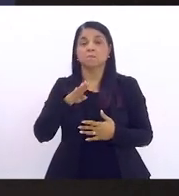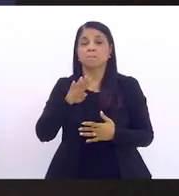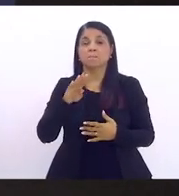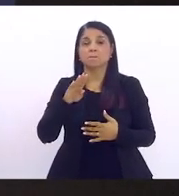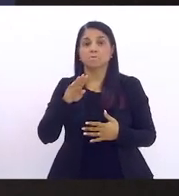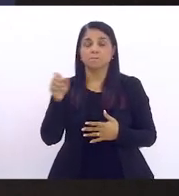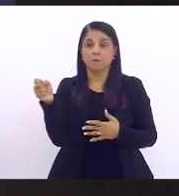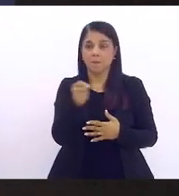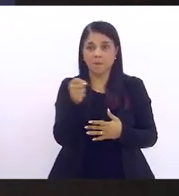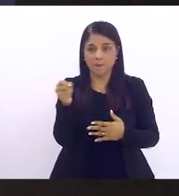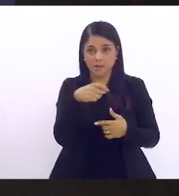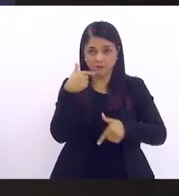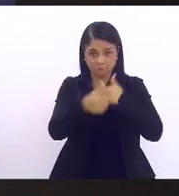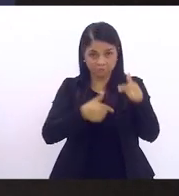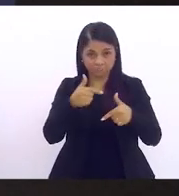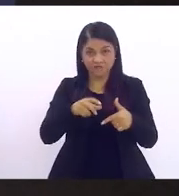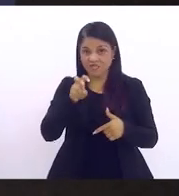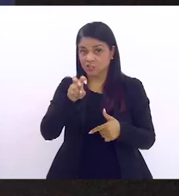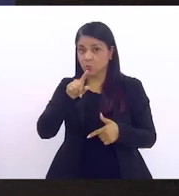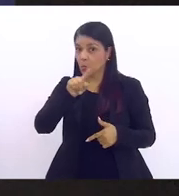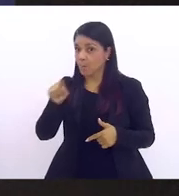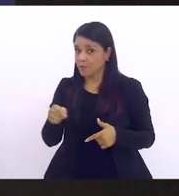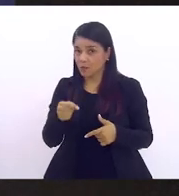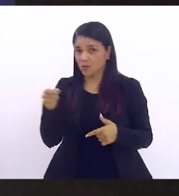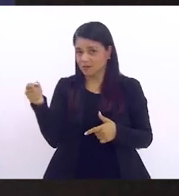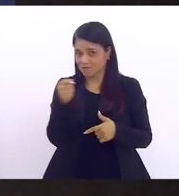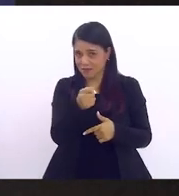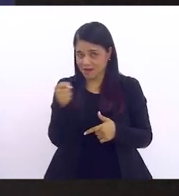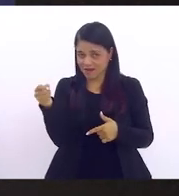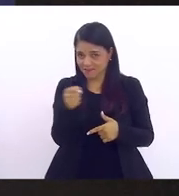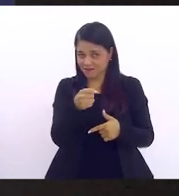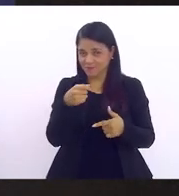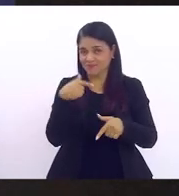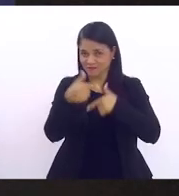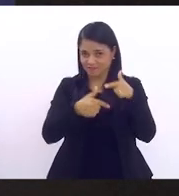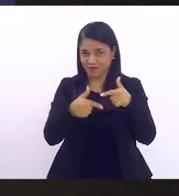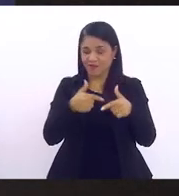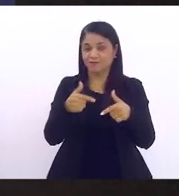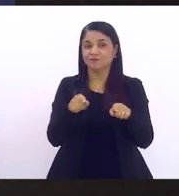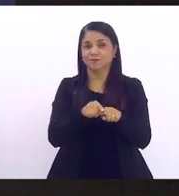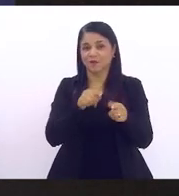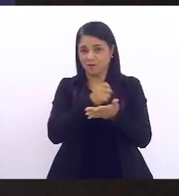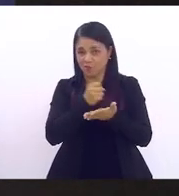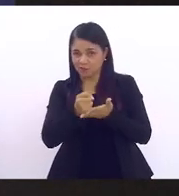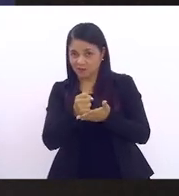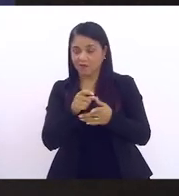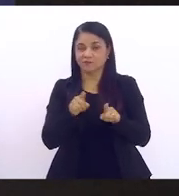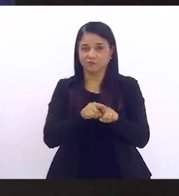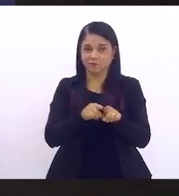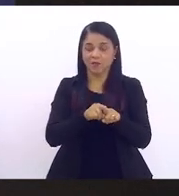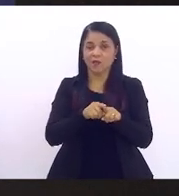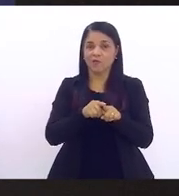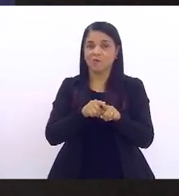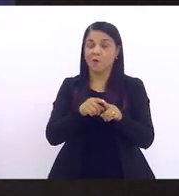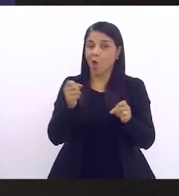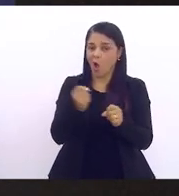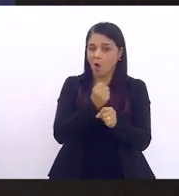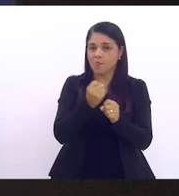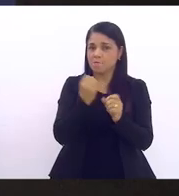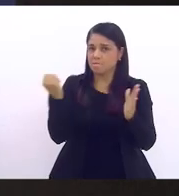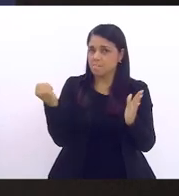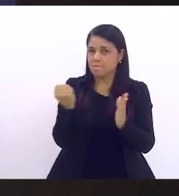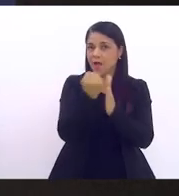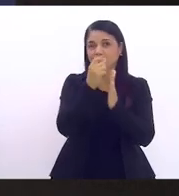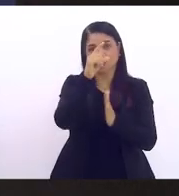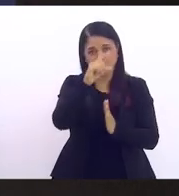estado 5.000 empregos diretos e indiretos tá 24 viadutos vai ser uma obra totalmente com menor impacto ambiental por isso que a gente